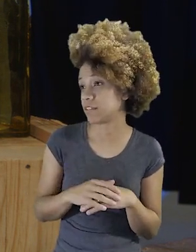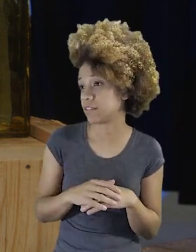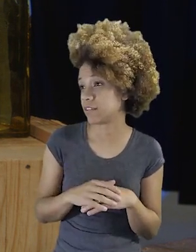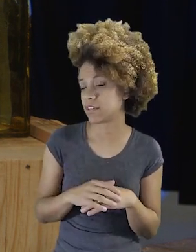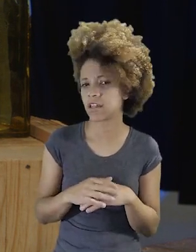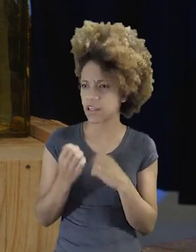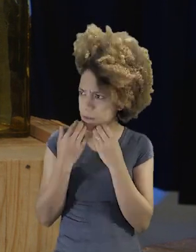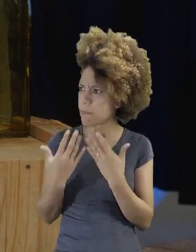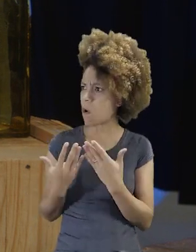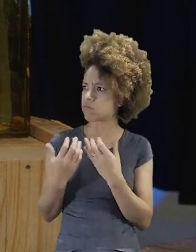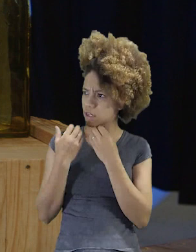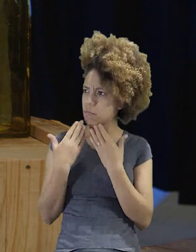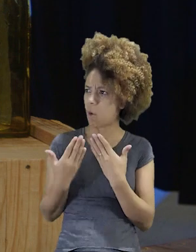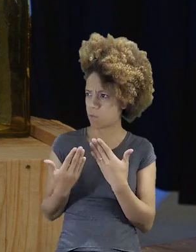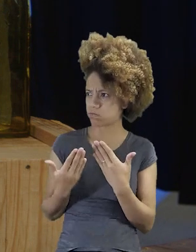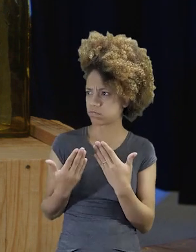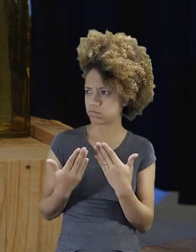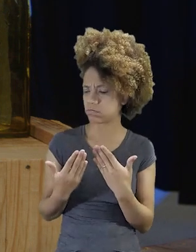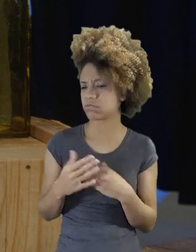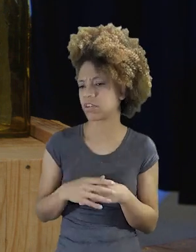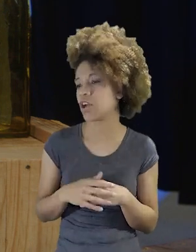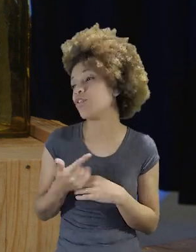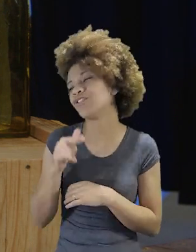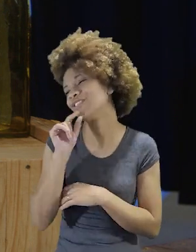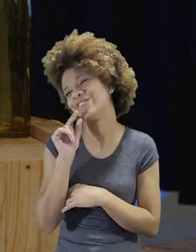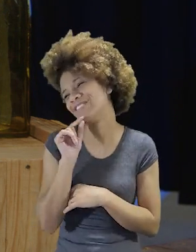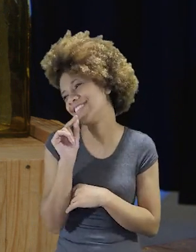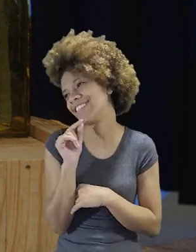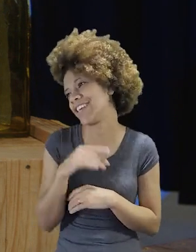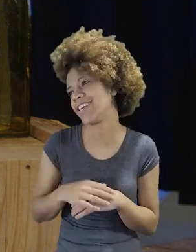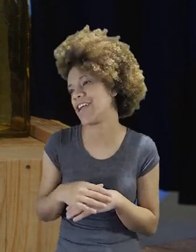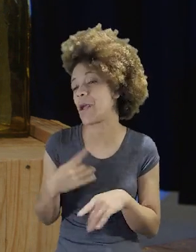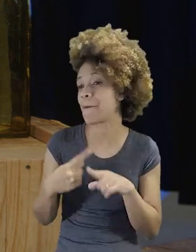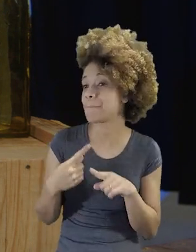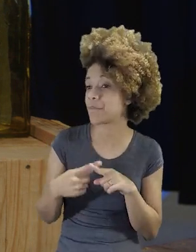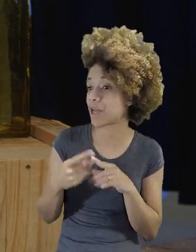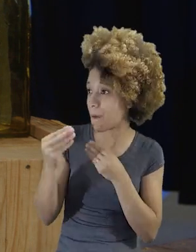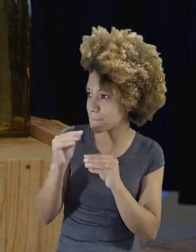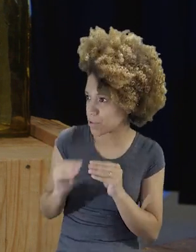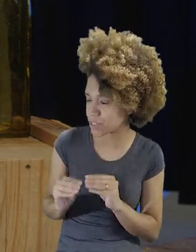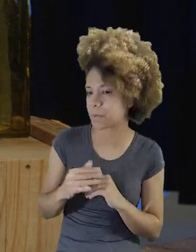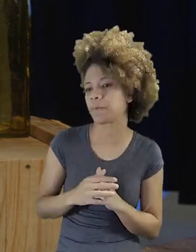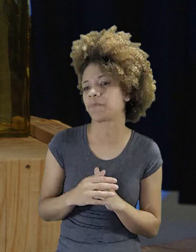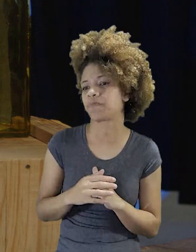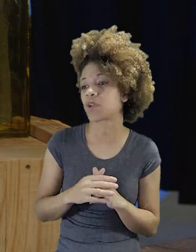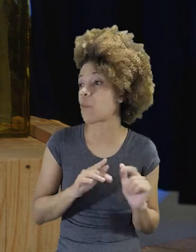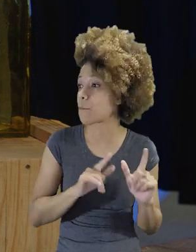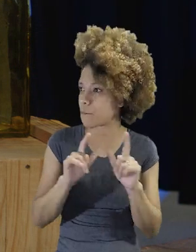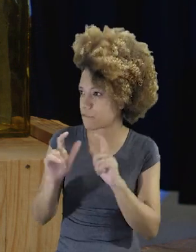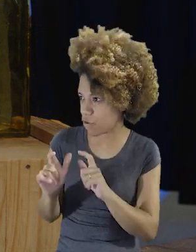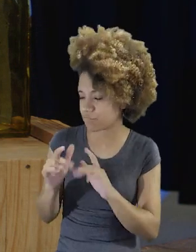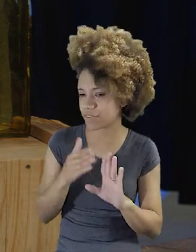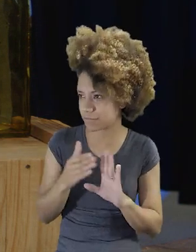que que é assim que eu fico Que bom que não sabe não tinha nessa época porque eu lembro que eu postei outro